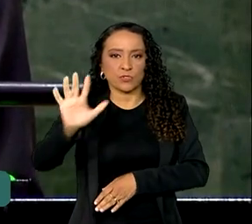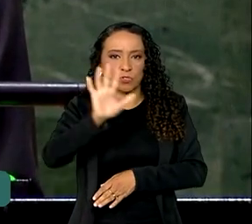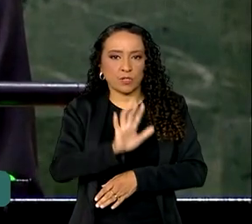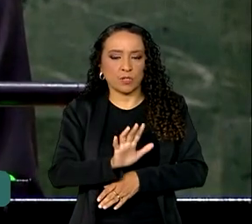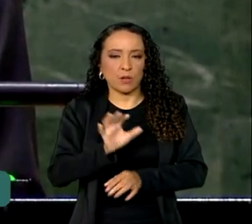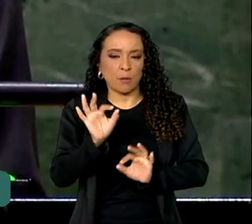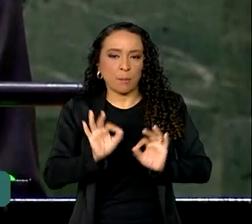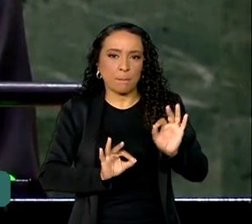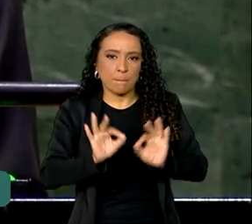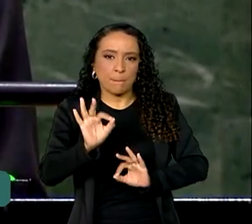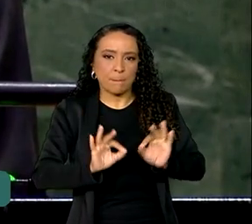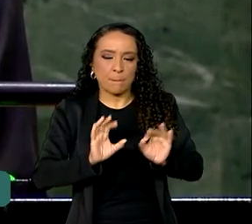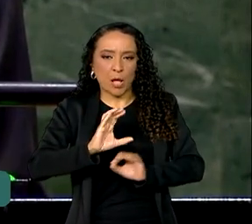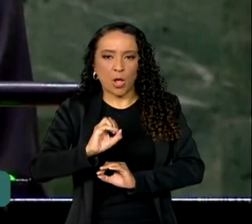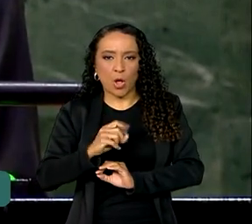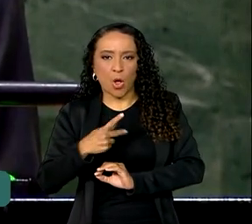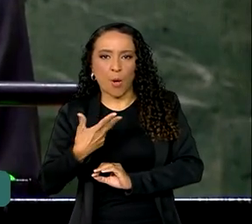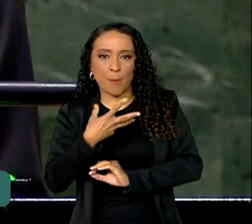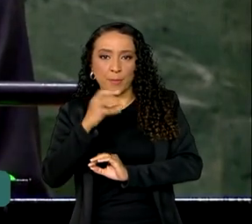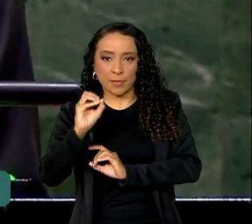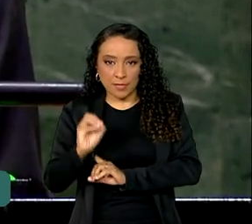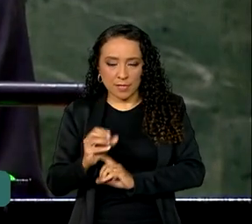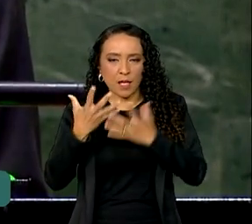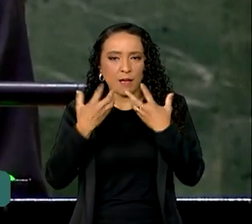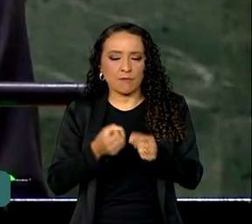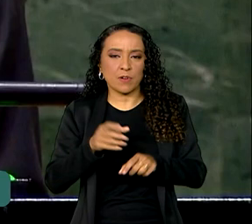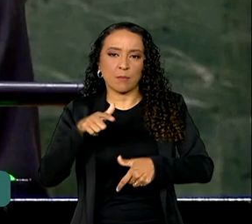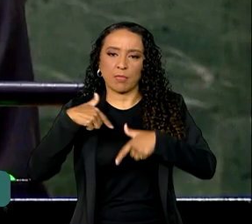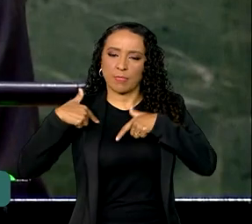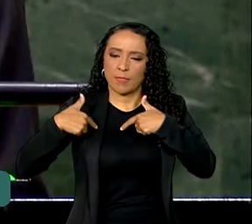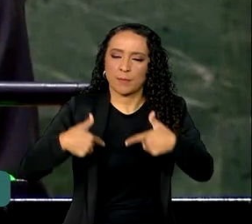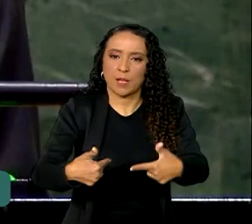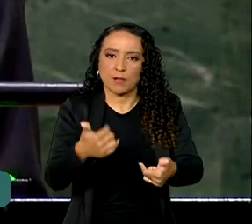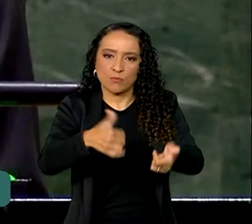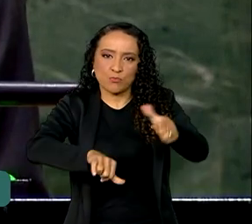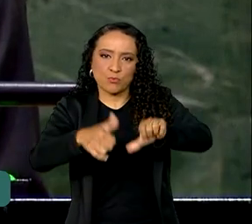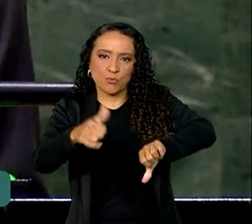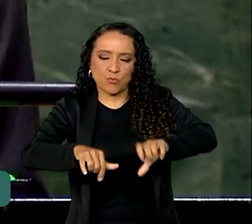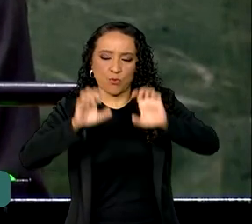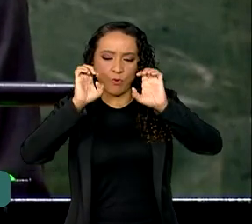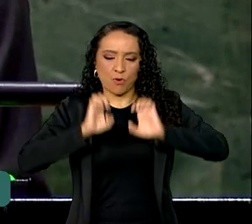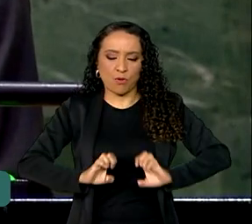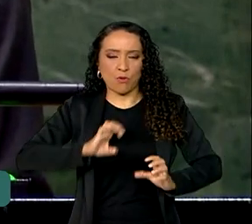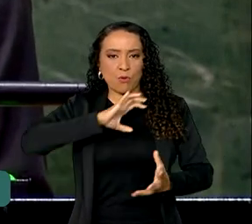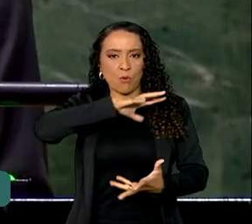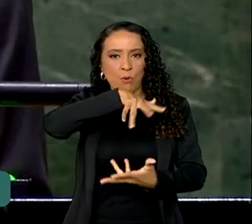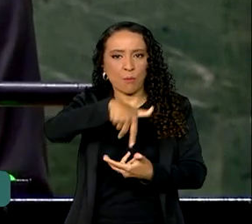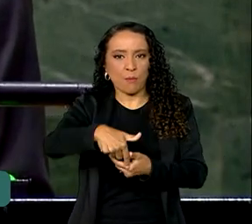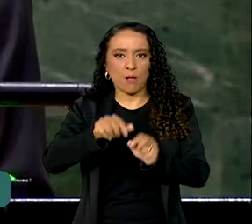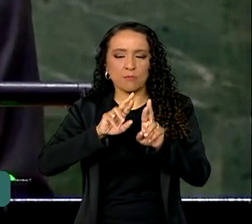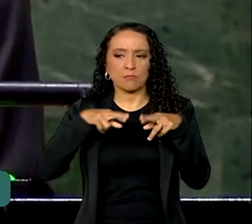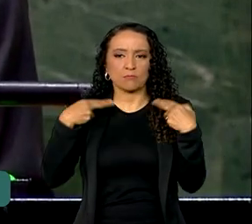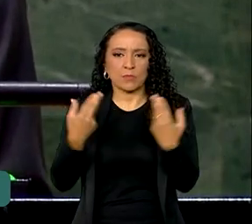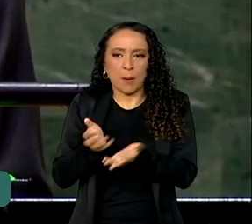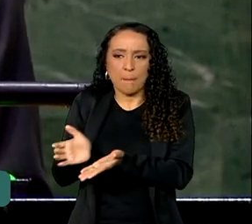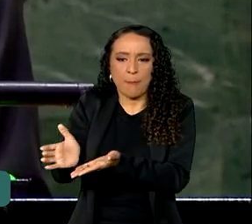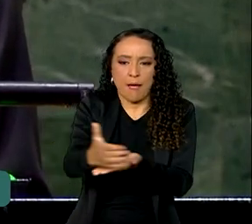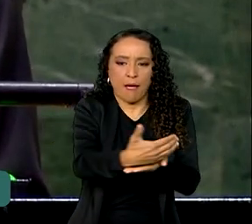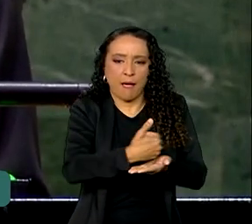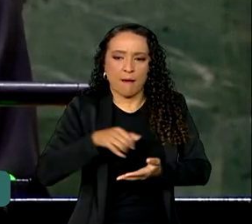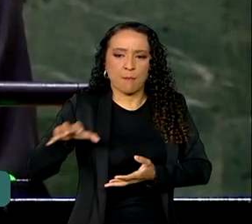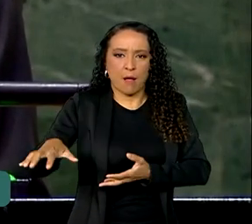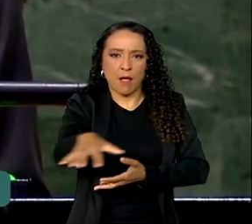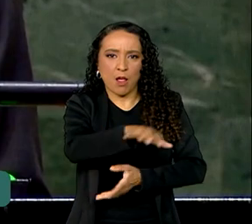como preparação para a COP30, vamos trabalhar por um balanço ético global, reunindo diversos setores